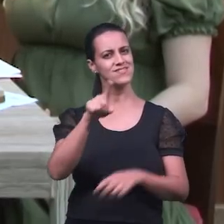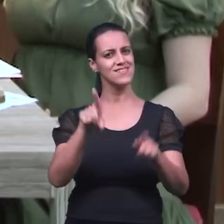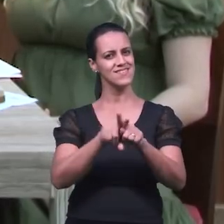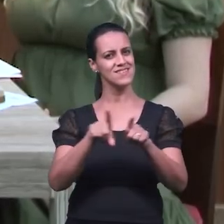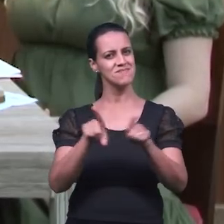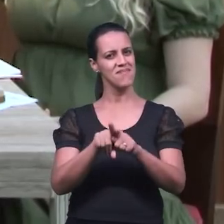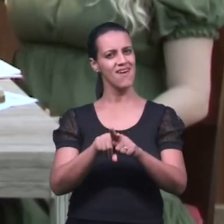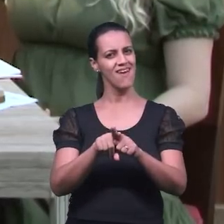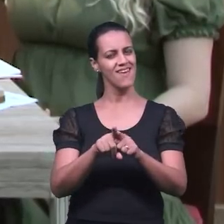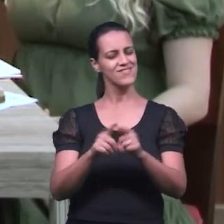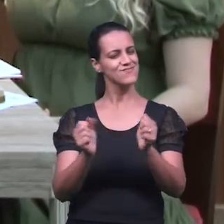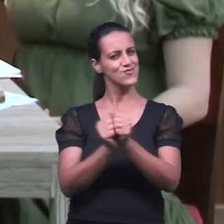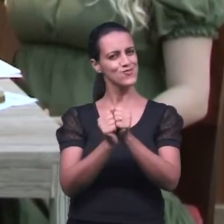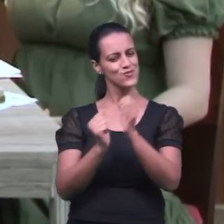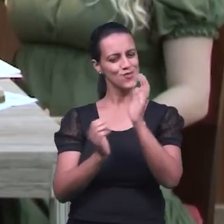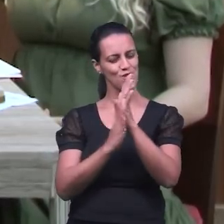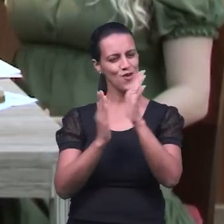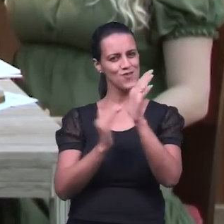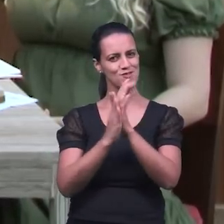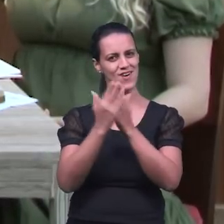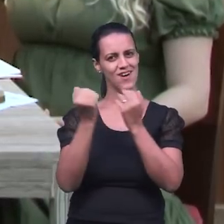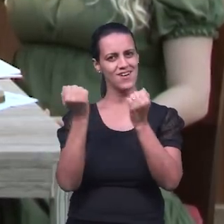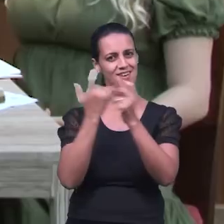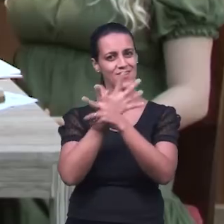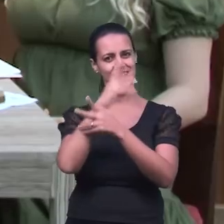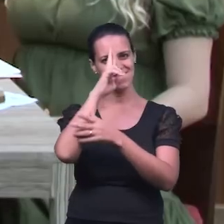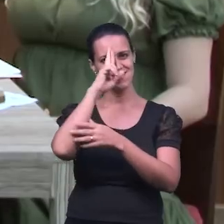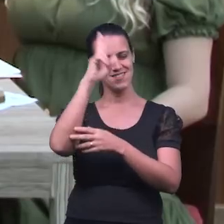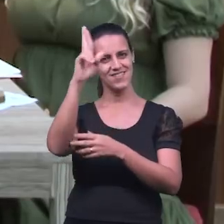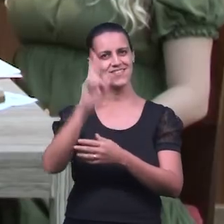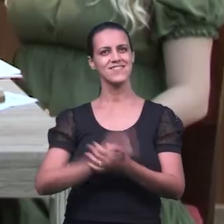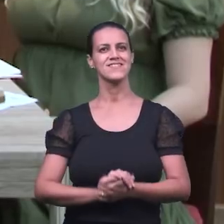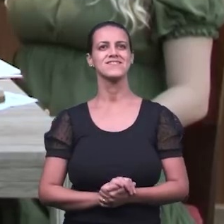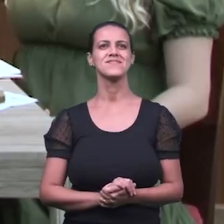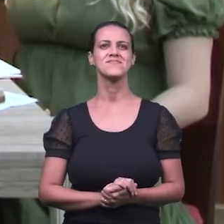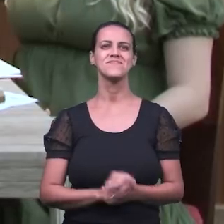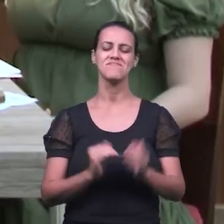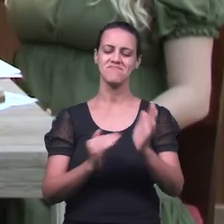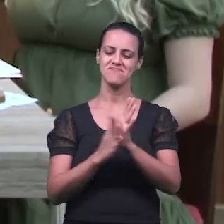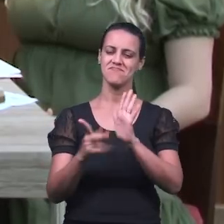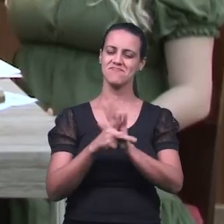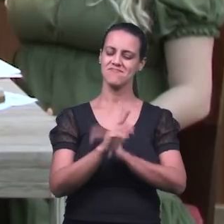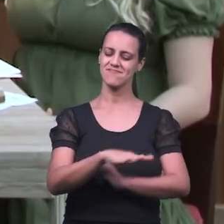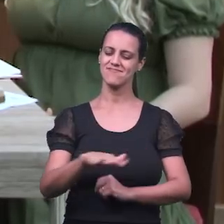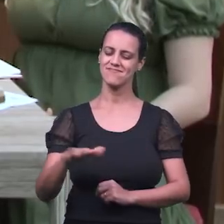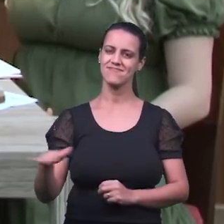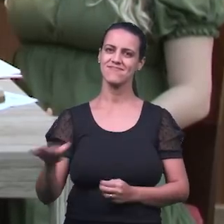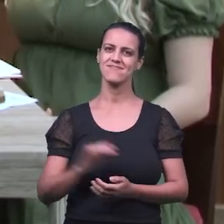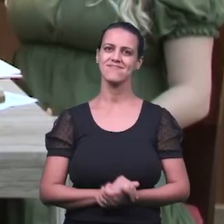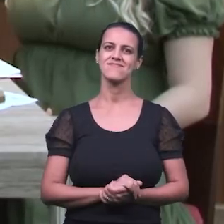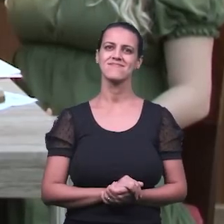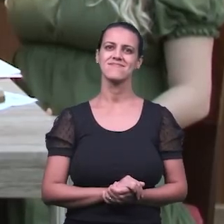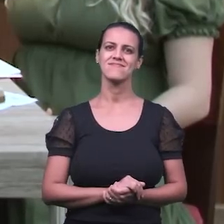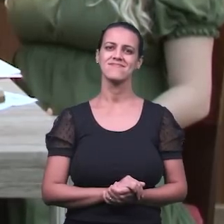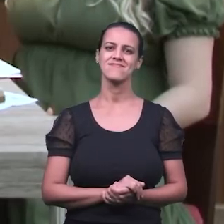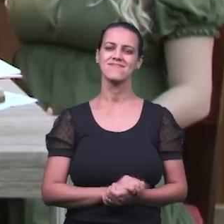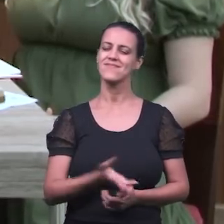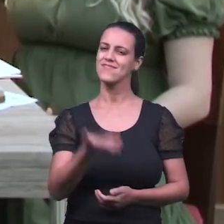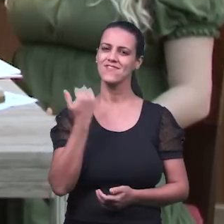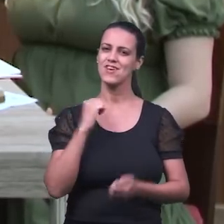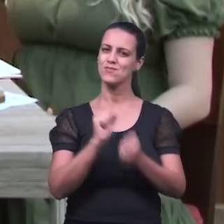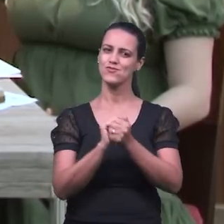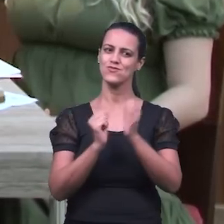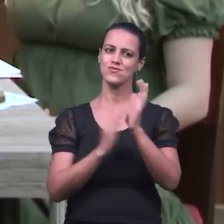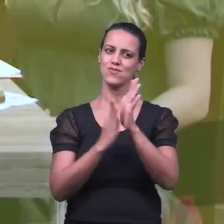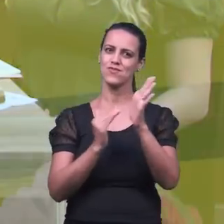aí no seu lar, vamos louvar ao Senhor, vamos glorificar ao Senhor com um dos hinos que as crianças cantam regularmente nas igrejas. Vamos